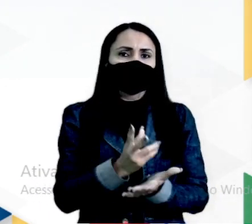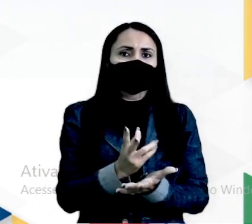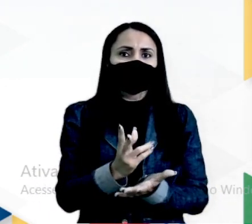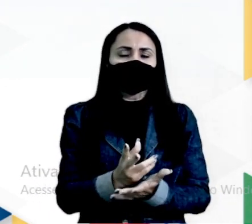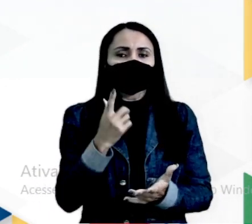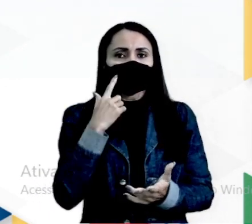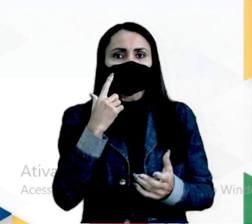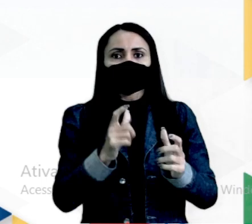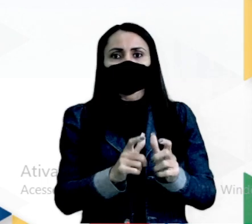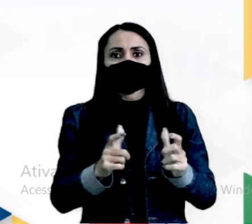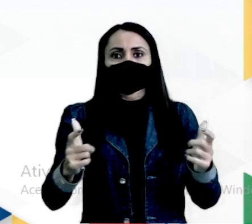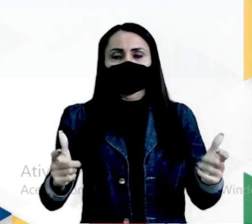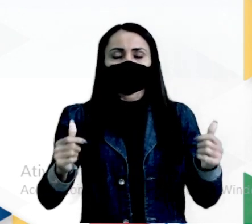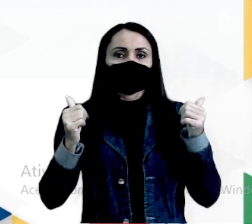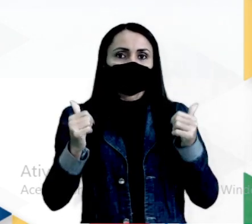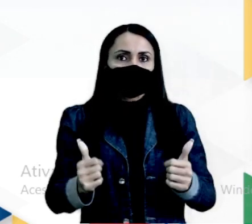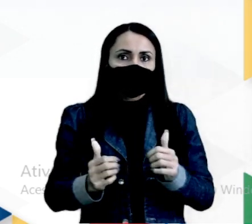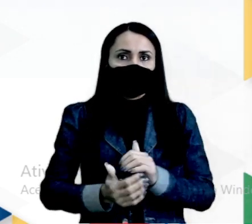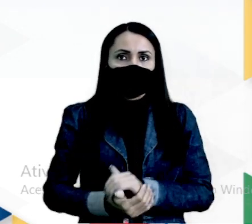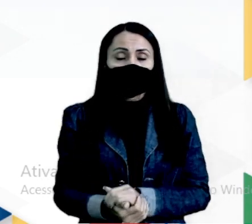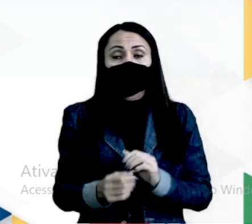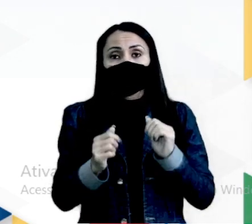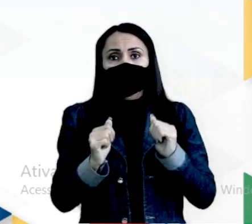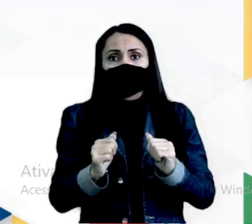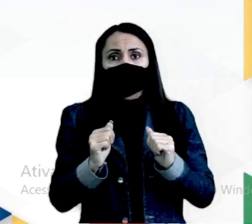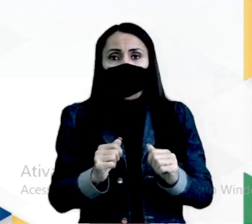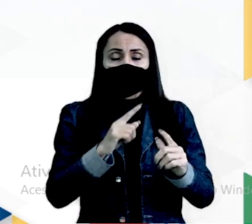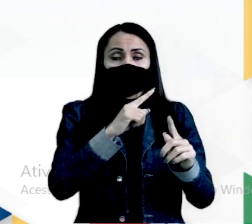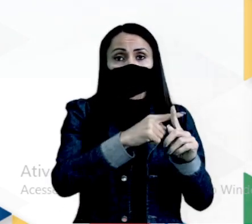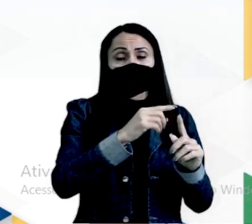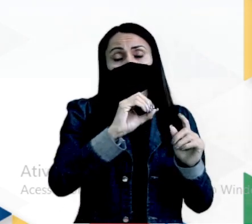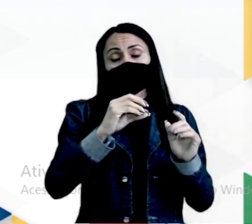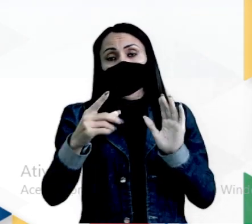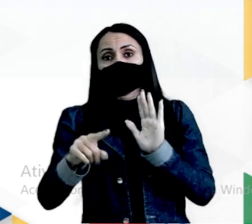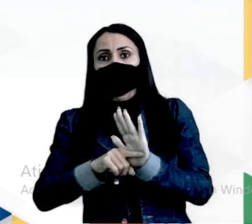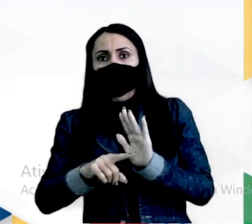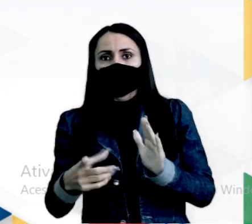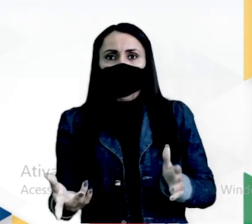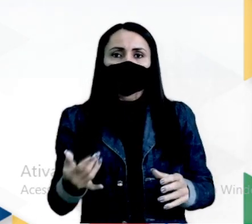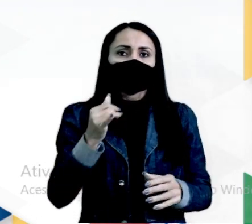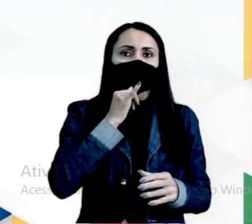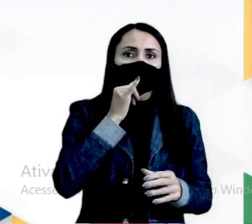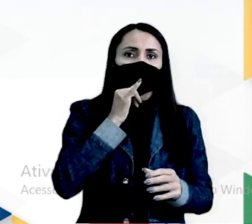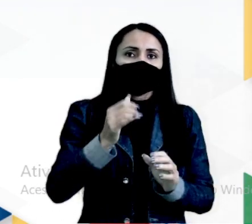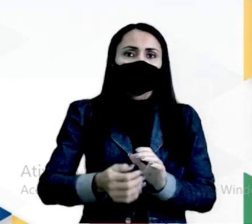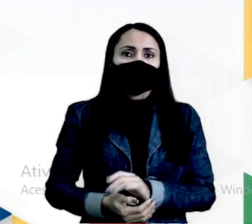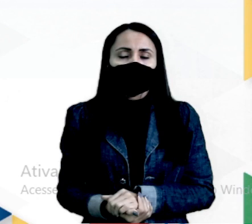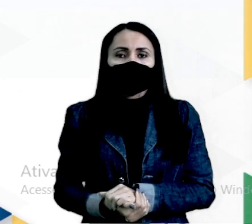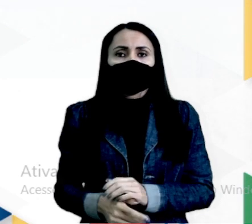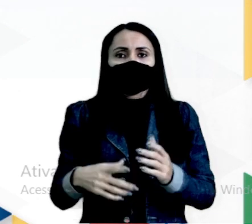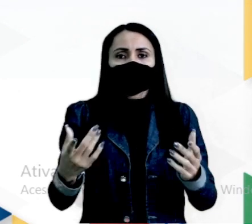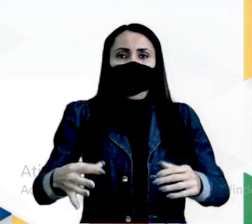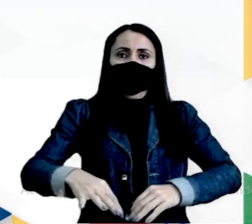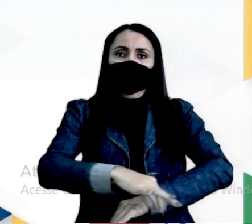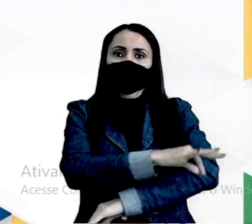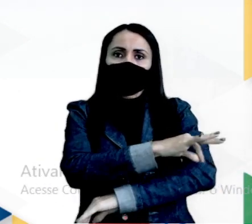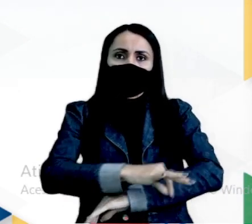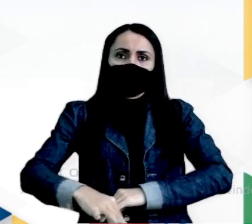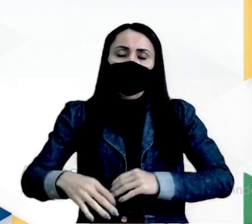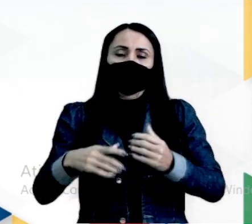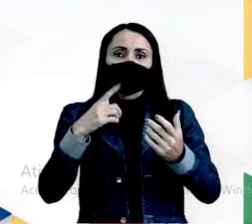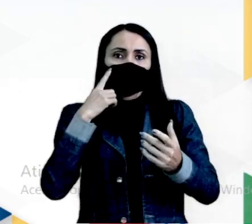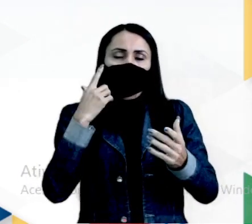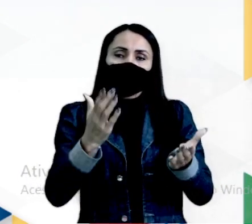da grandeza medida, tá bom? E ele pode ser positivo ou negativo. Por exemplo, ao medir utilizando uma régua, um segmento